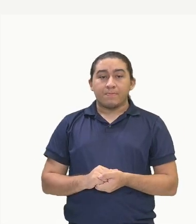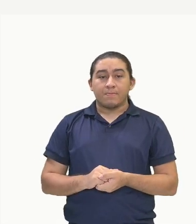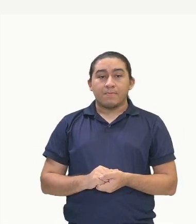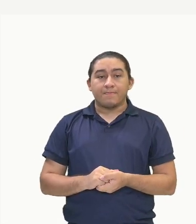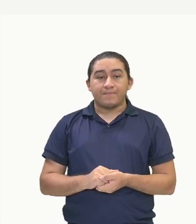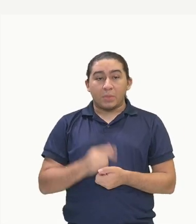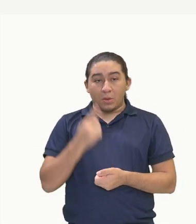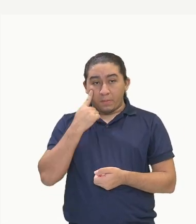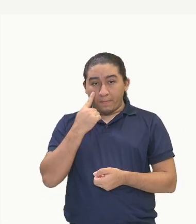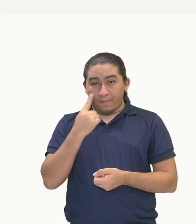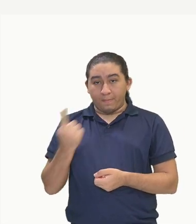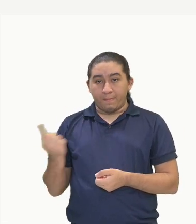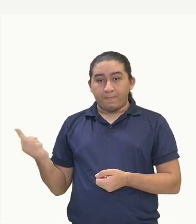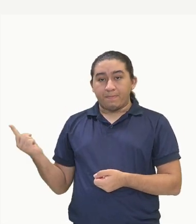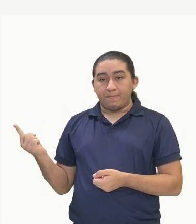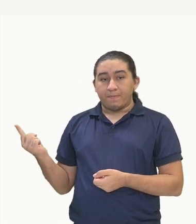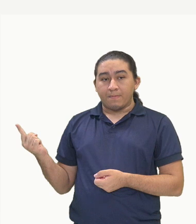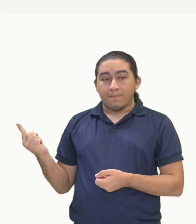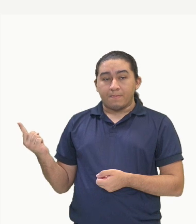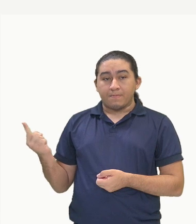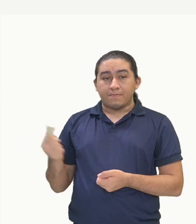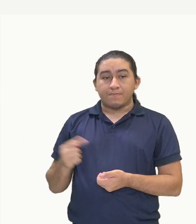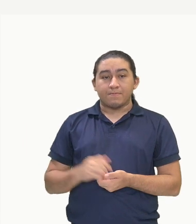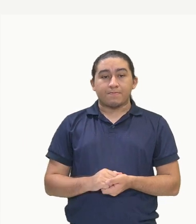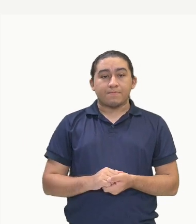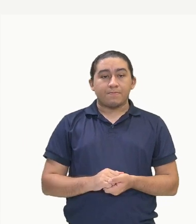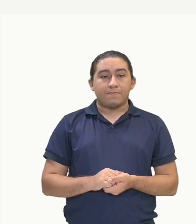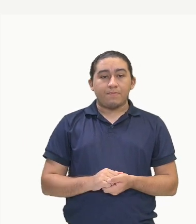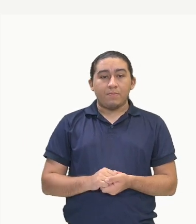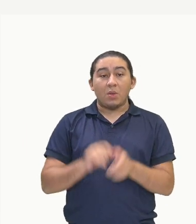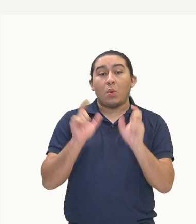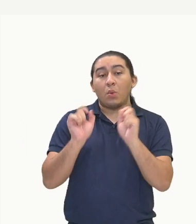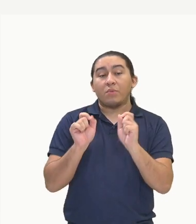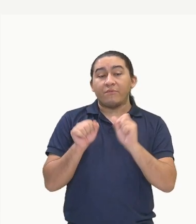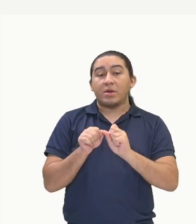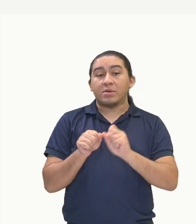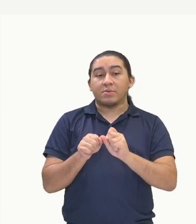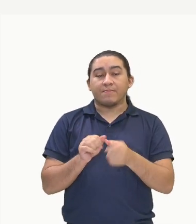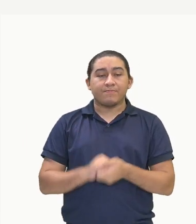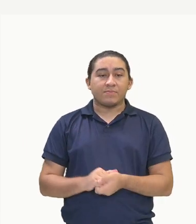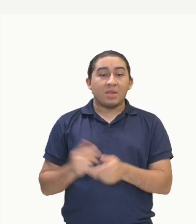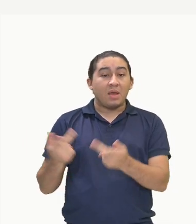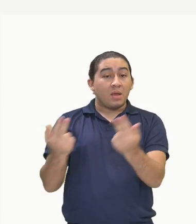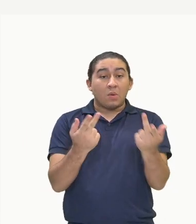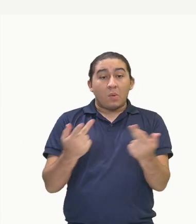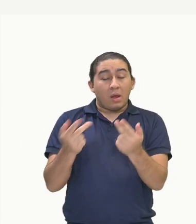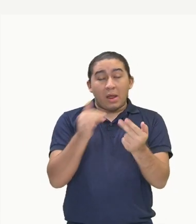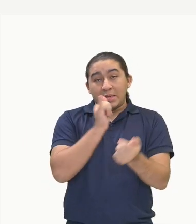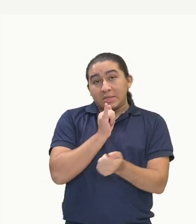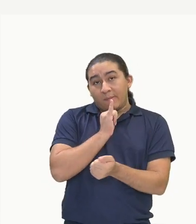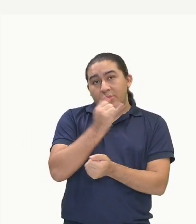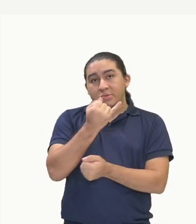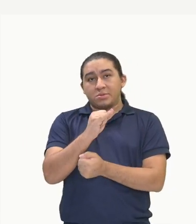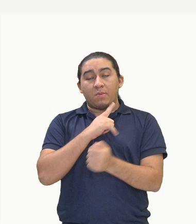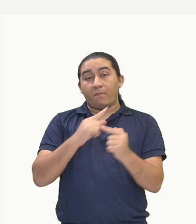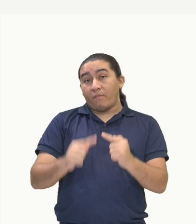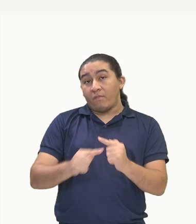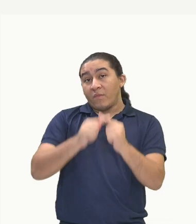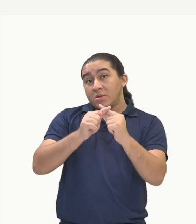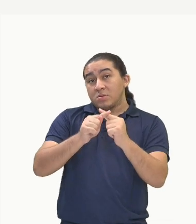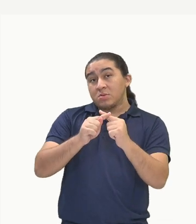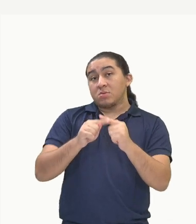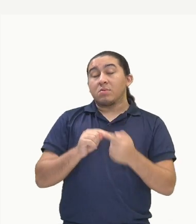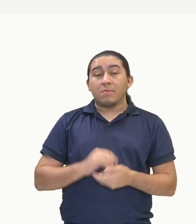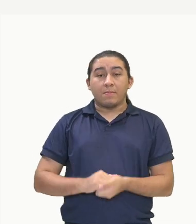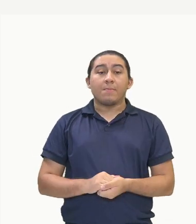3/4 de 240. O que eu faço? É a mesma coisa que como se eu estivesse multiplicando por